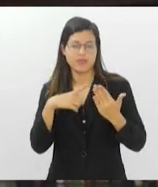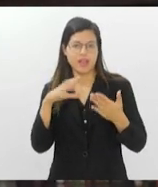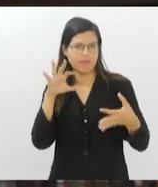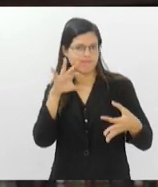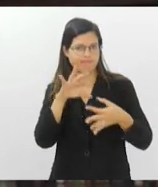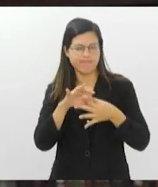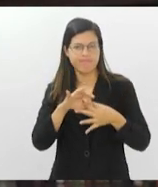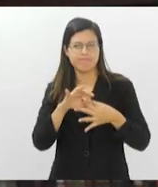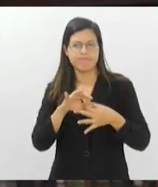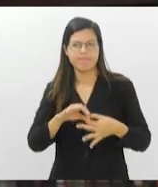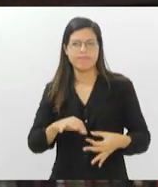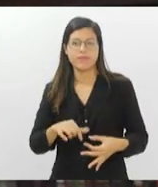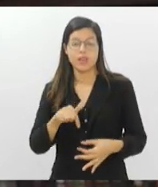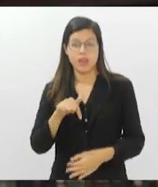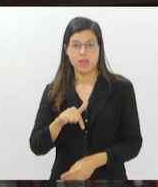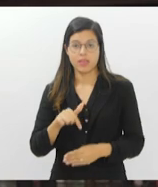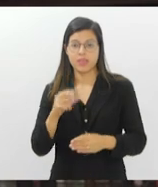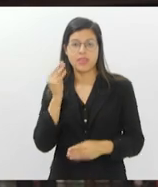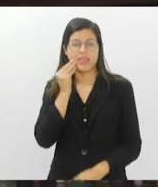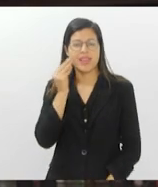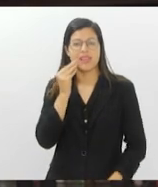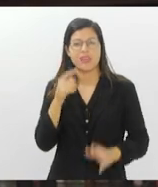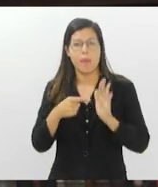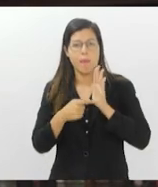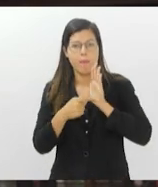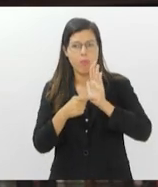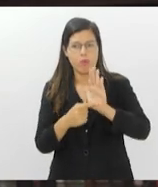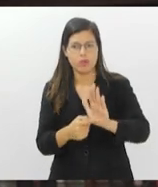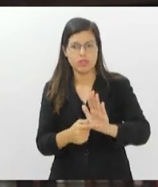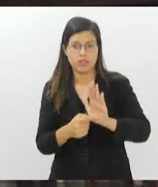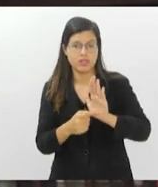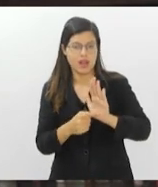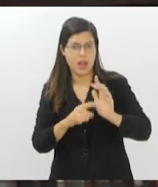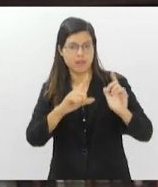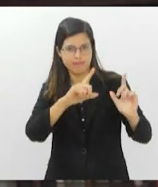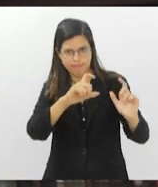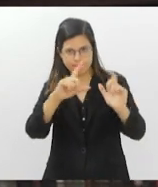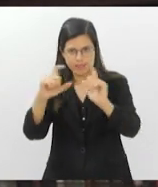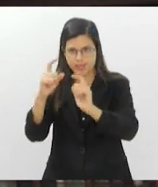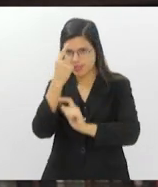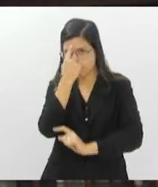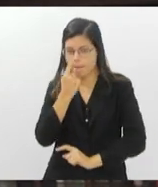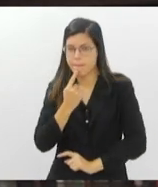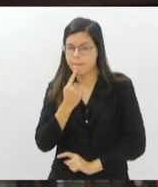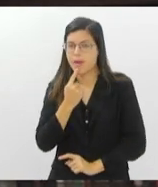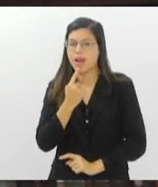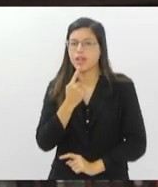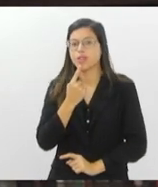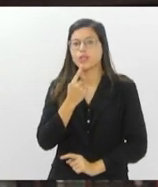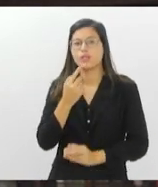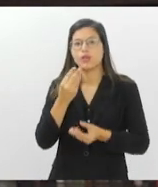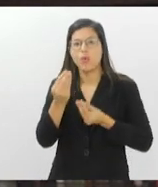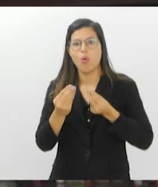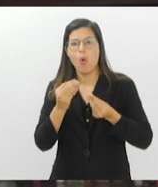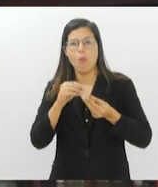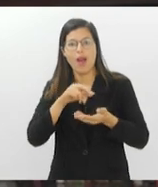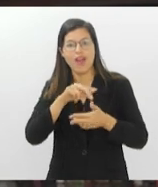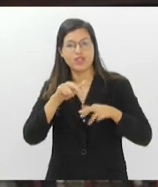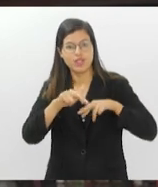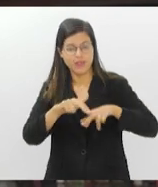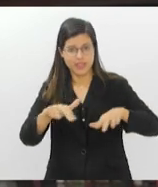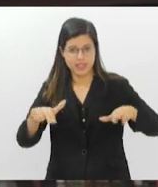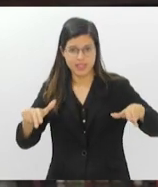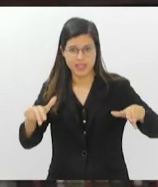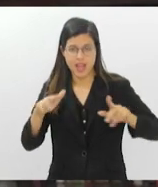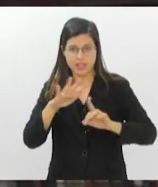exposição que tenta justamente mostrar, através dessas imagens, né, um tanto da diversidade ambiental do